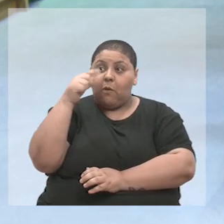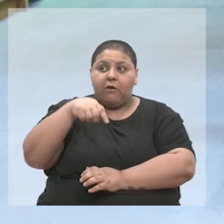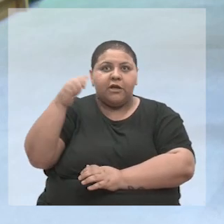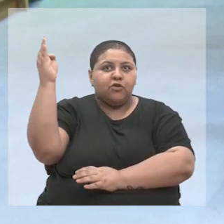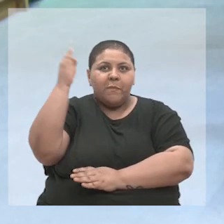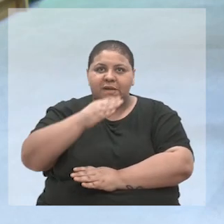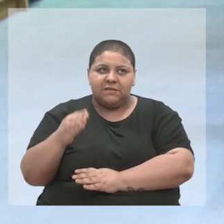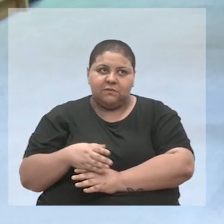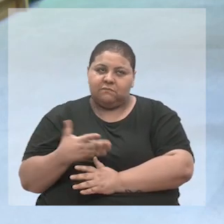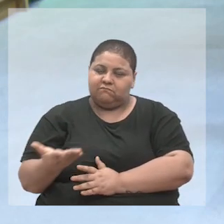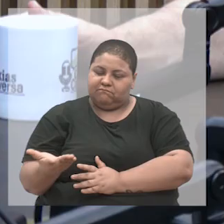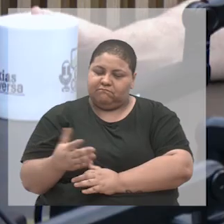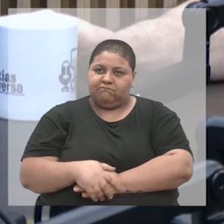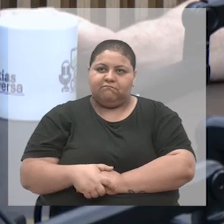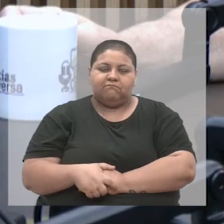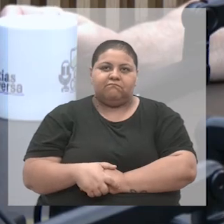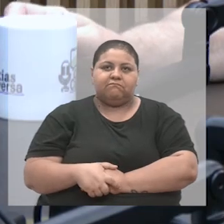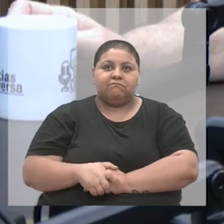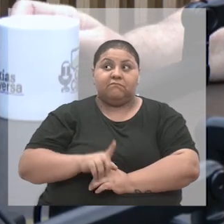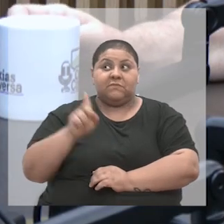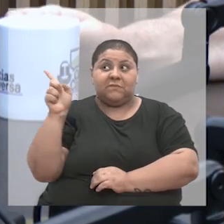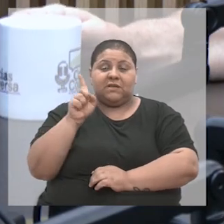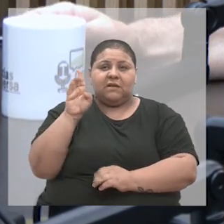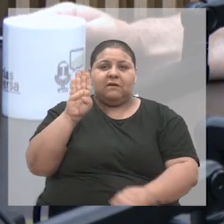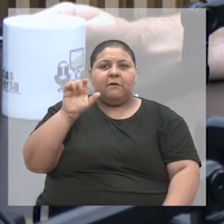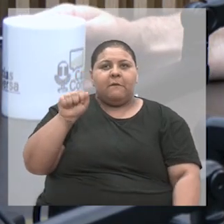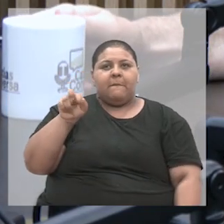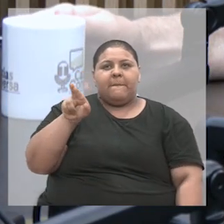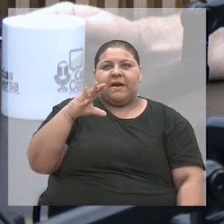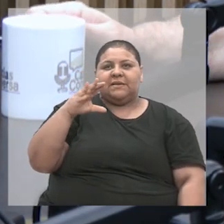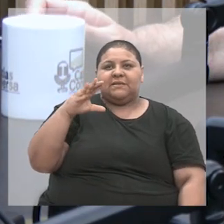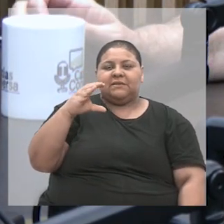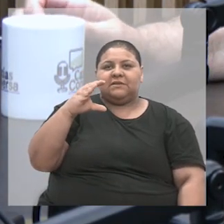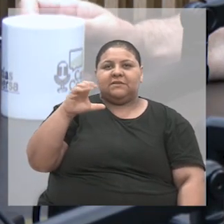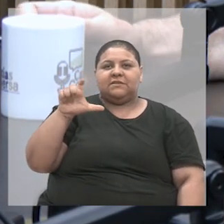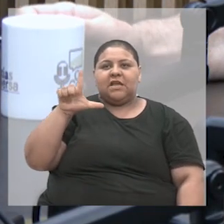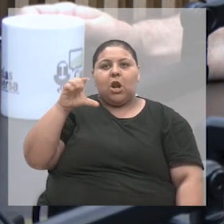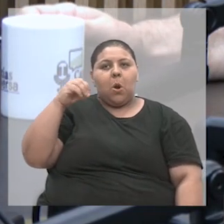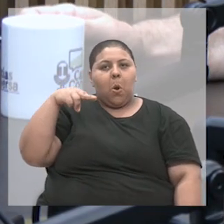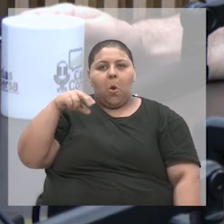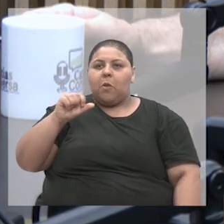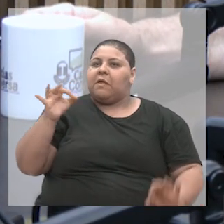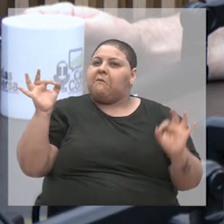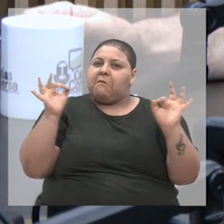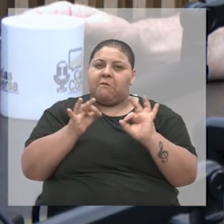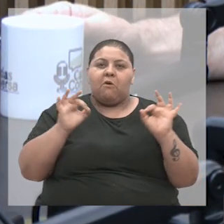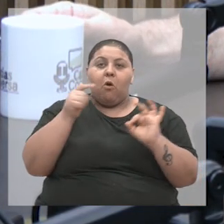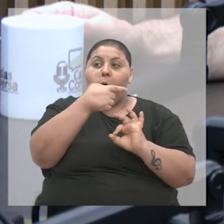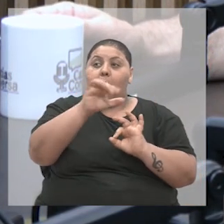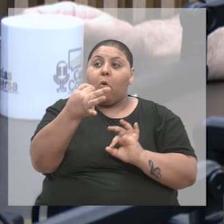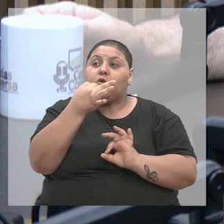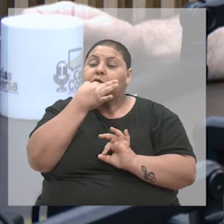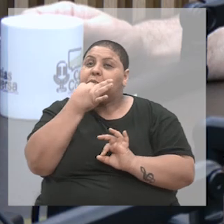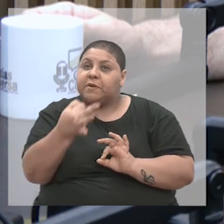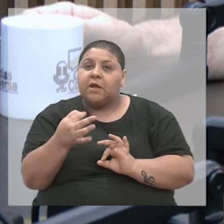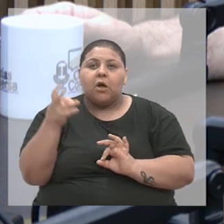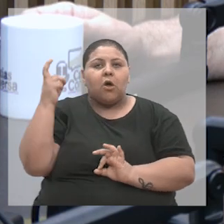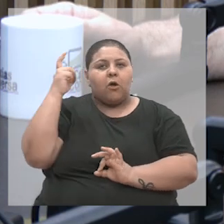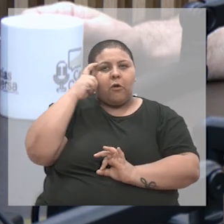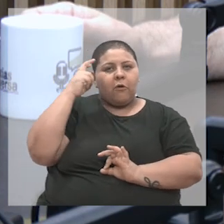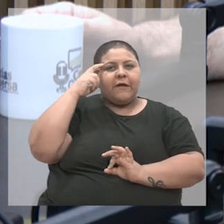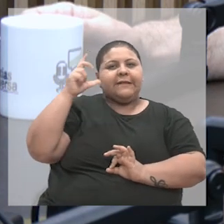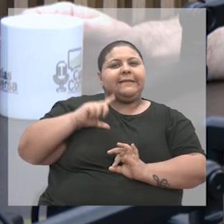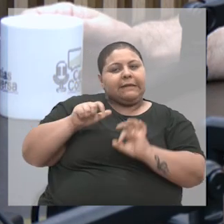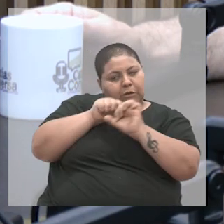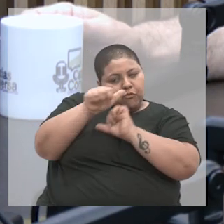Brasil, né? E lá, o de Barcelona é fantástico, né? Então é outra visão, outra cultura, né? A gente tem que mudar